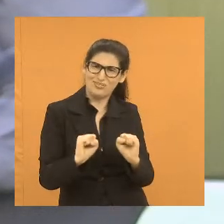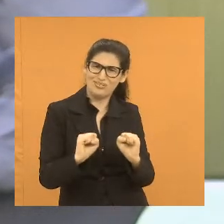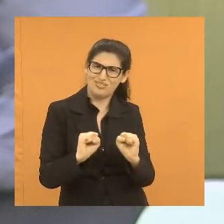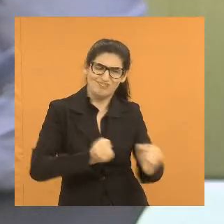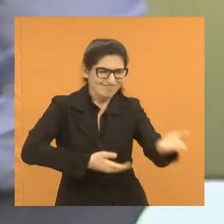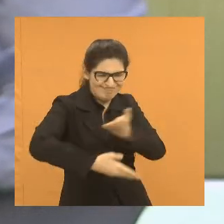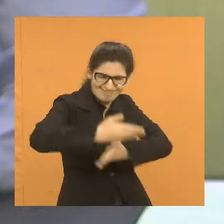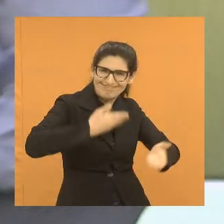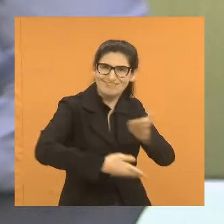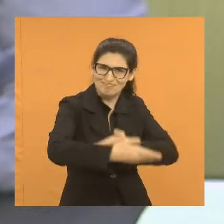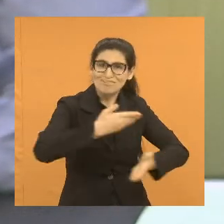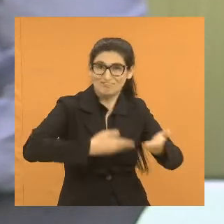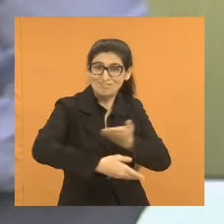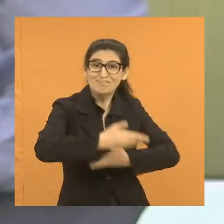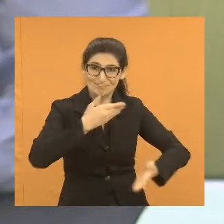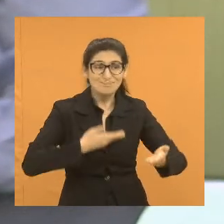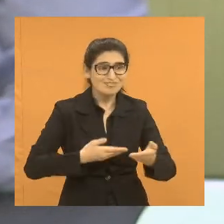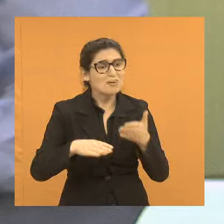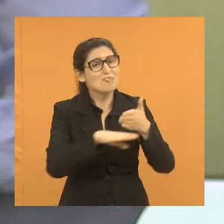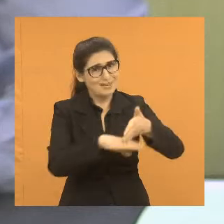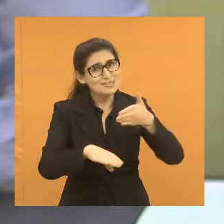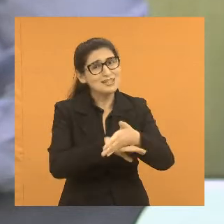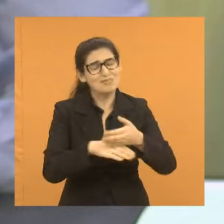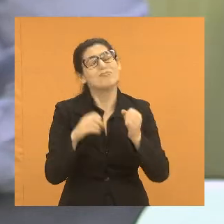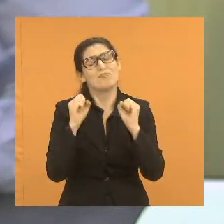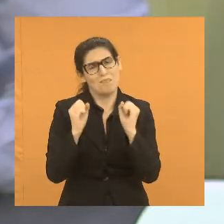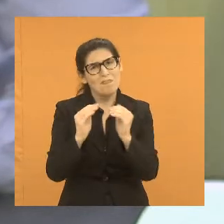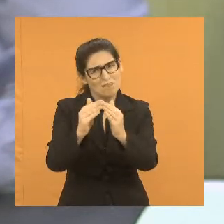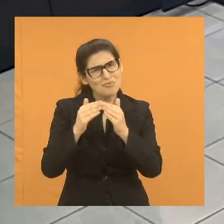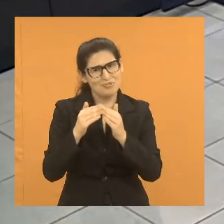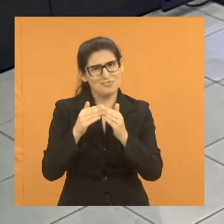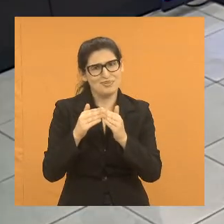e querendo que vocês participem.